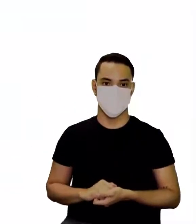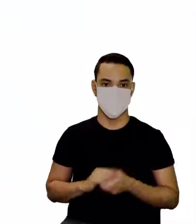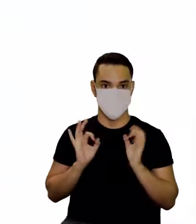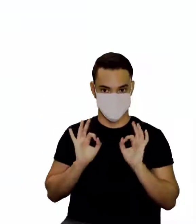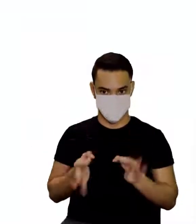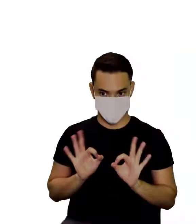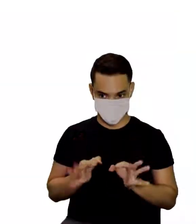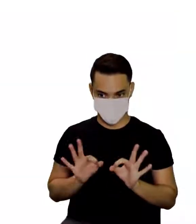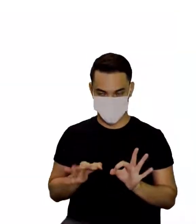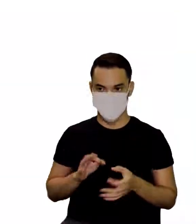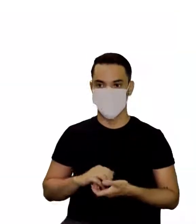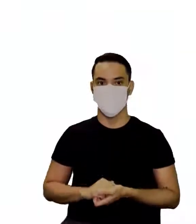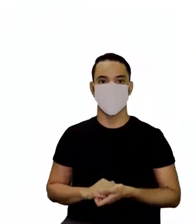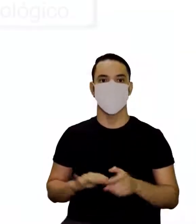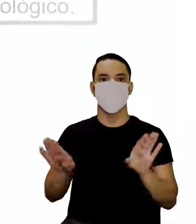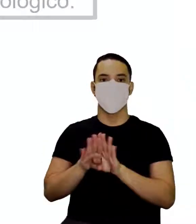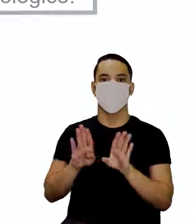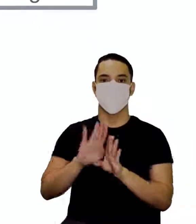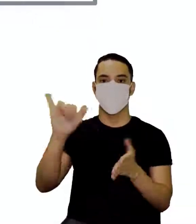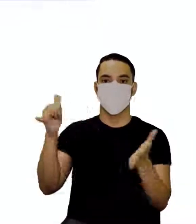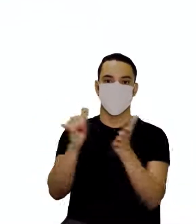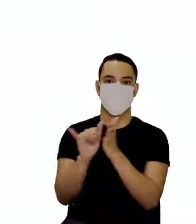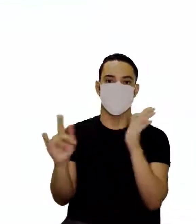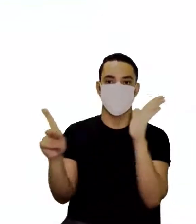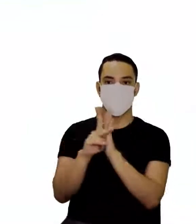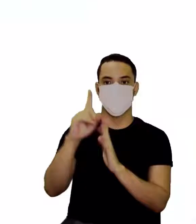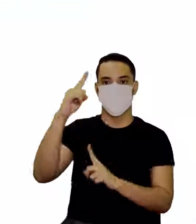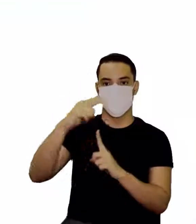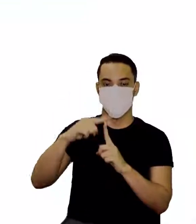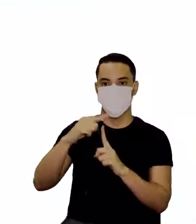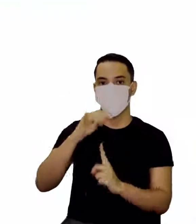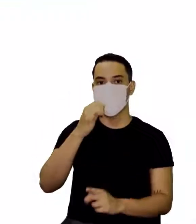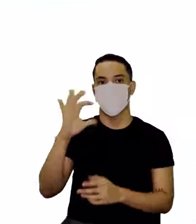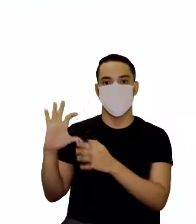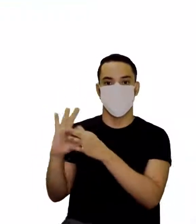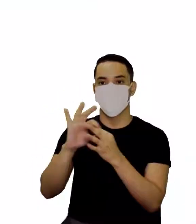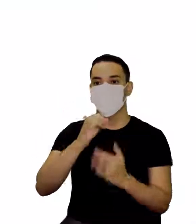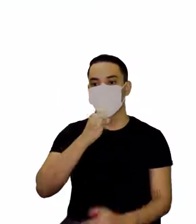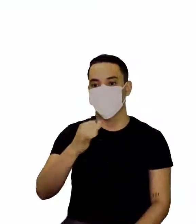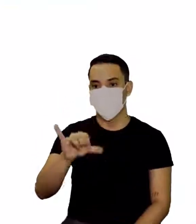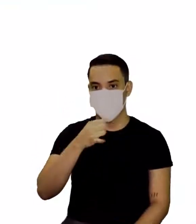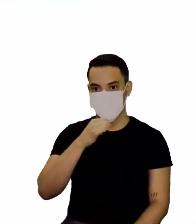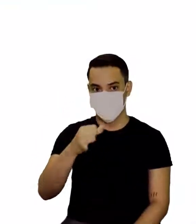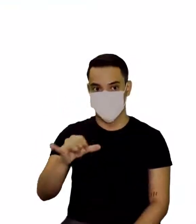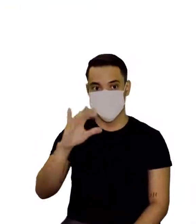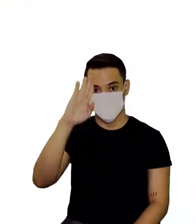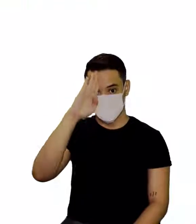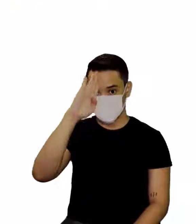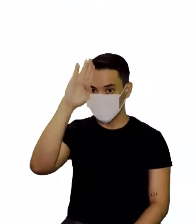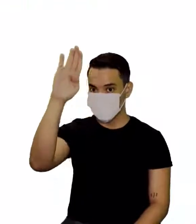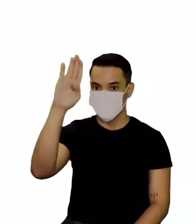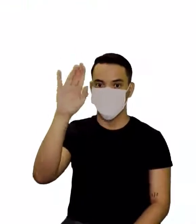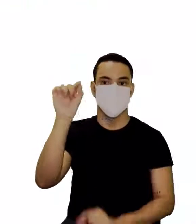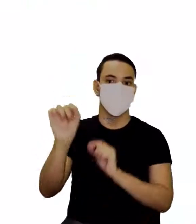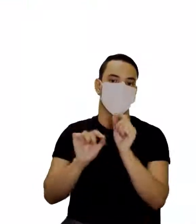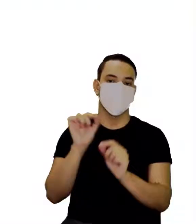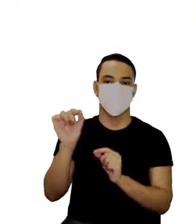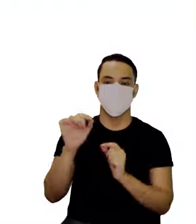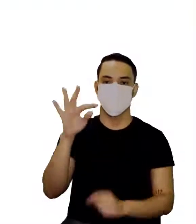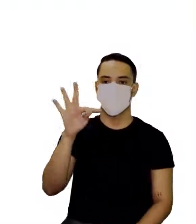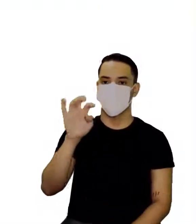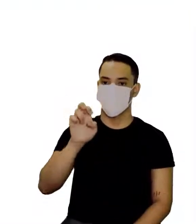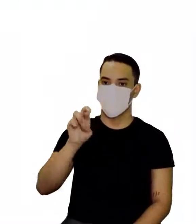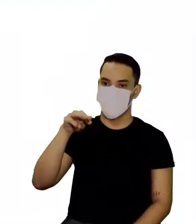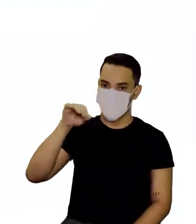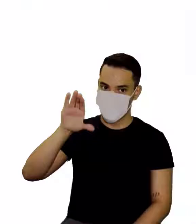certo? Efeitos e tipos de corrente, no caso, né? Tipos de corrente elétrica. Os principais efeitos são... Efeito